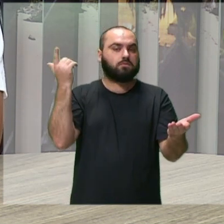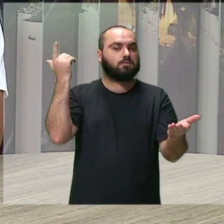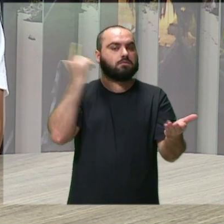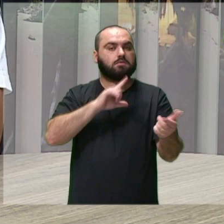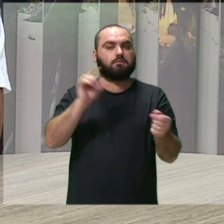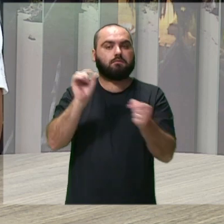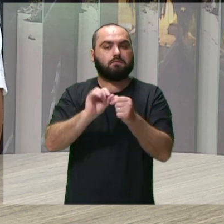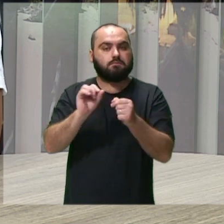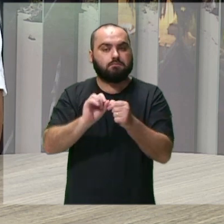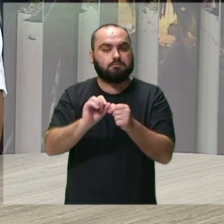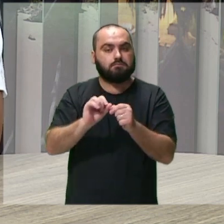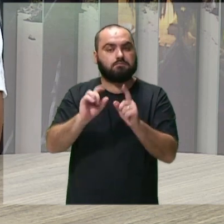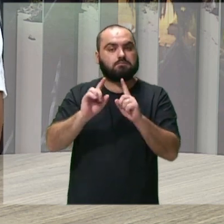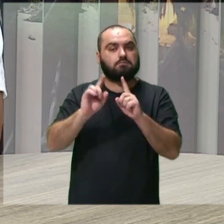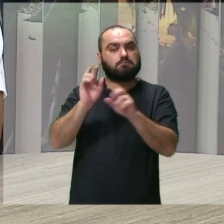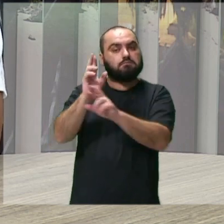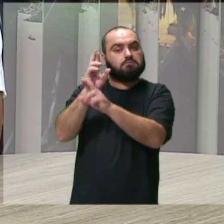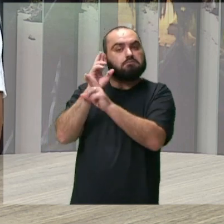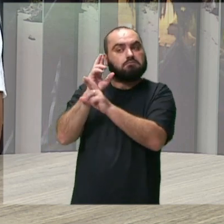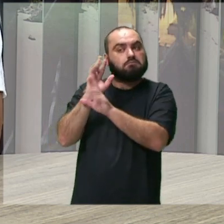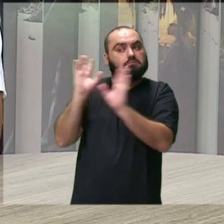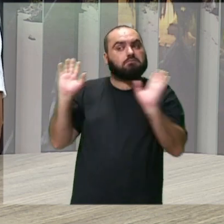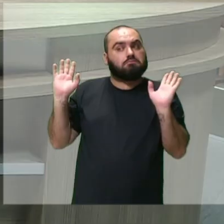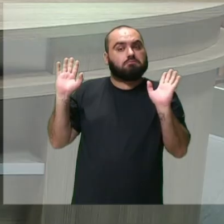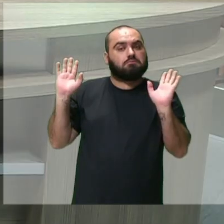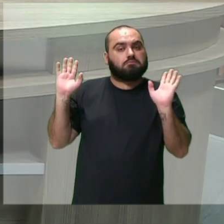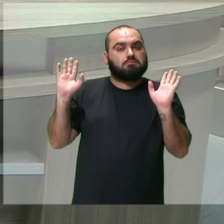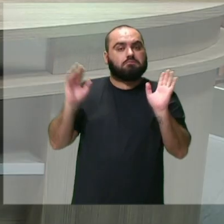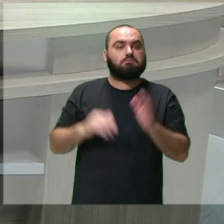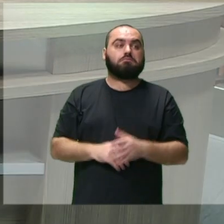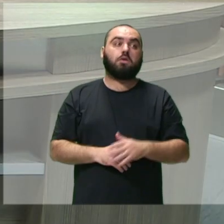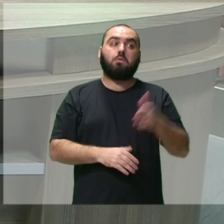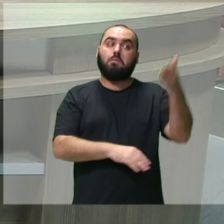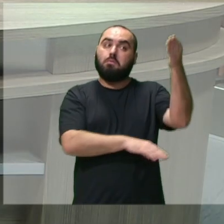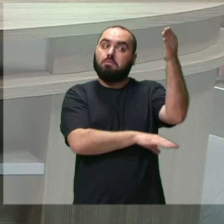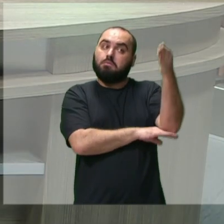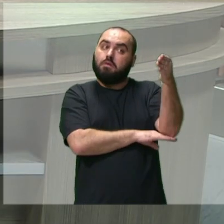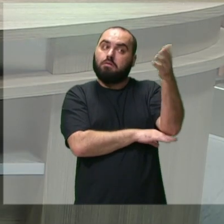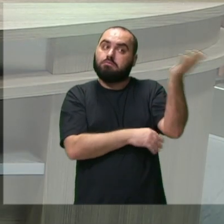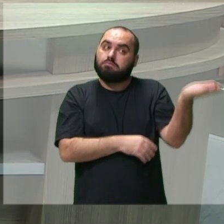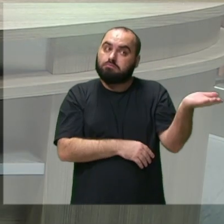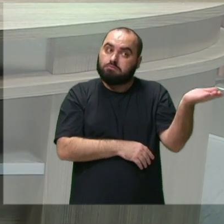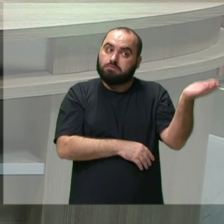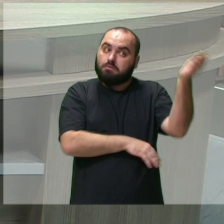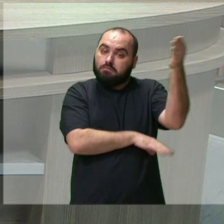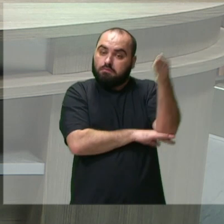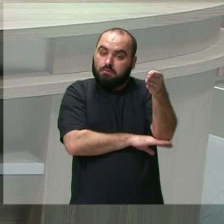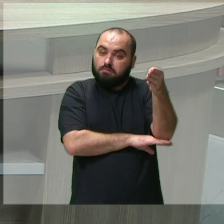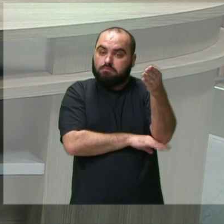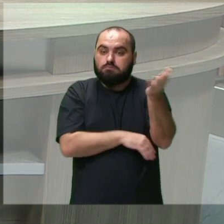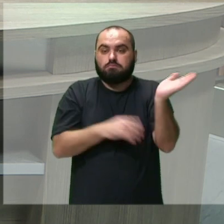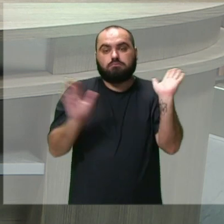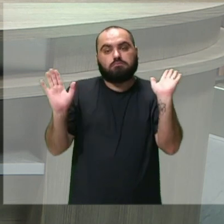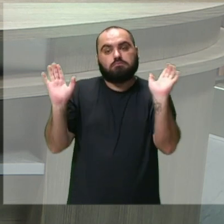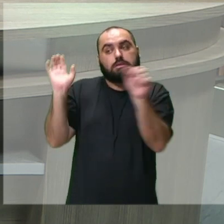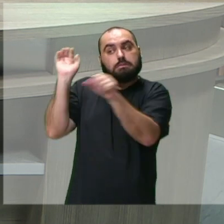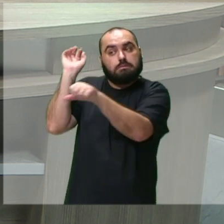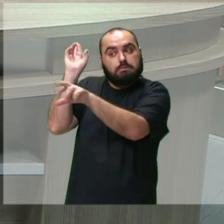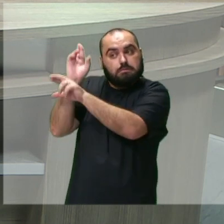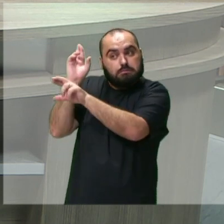ocorrer. Estou no aguardo. Rede hoteleira, quem sabe? Rede hoteleira? Estou no